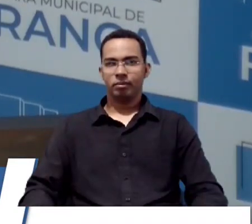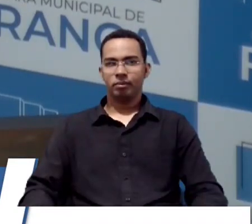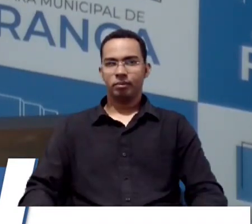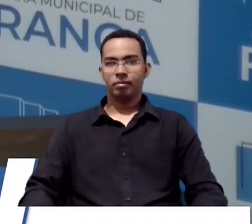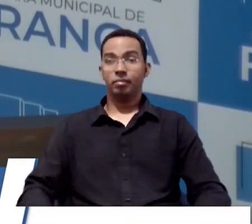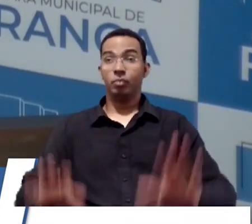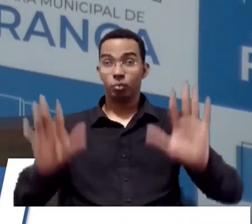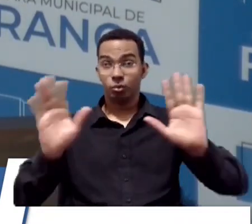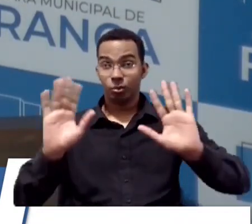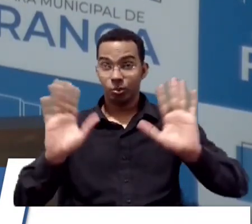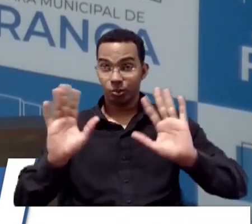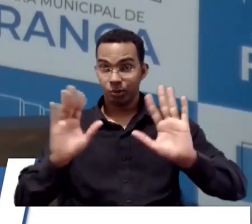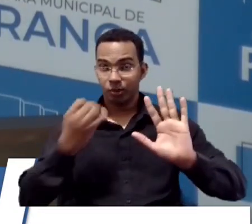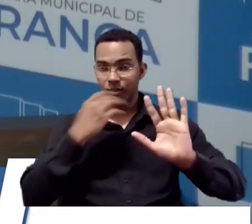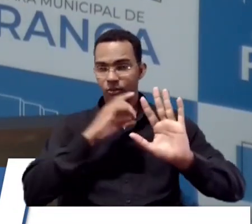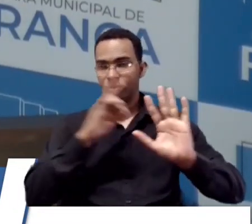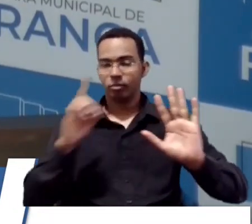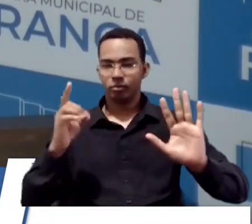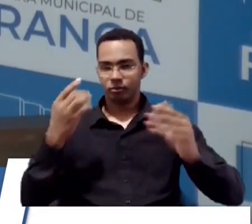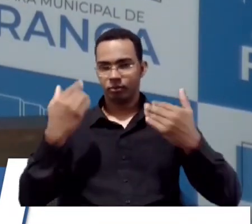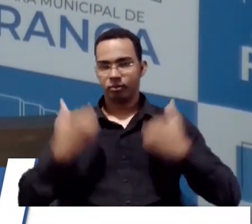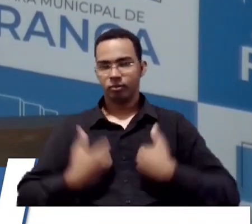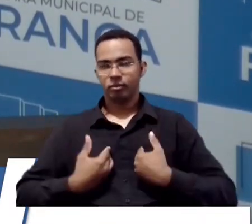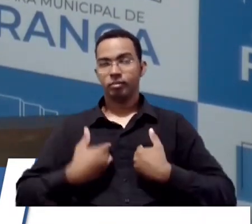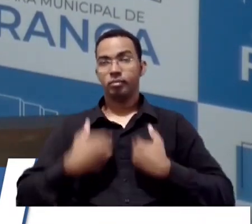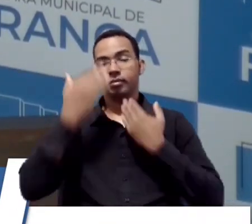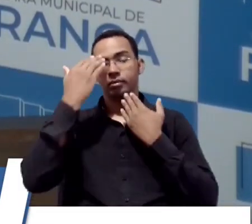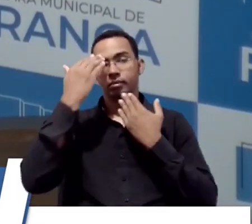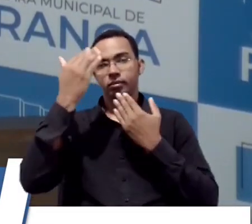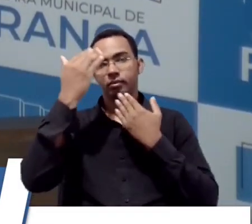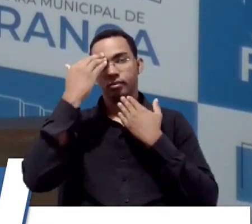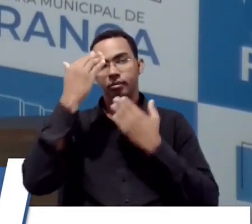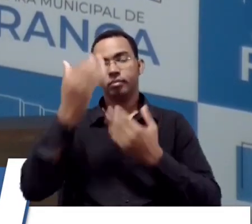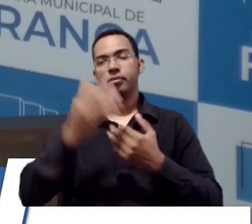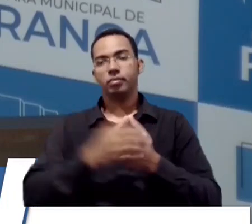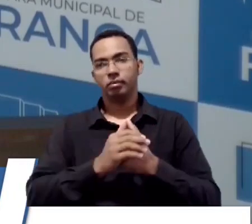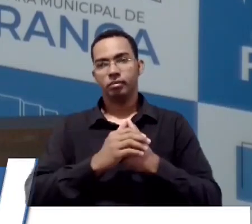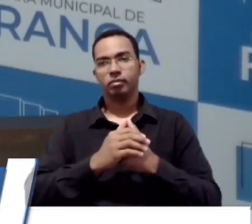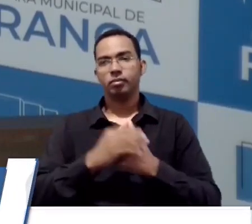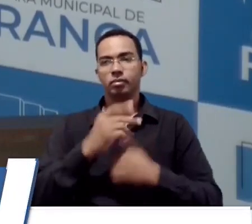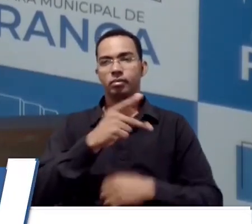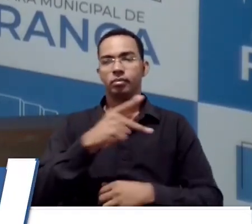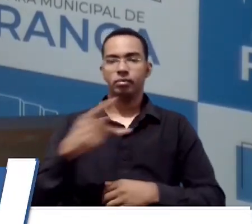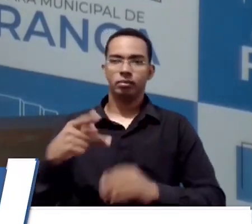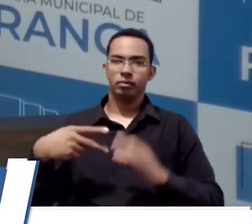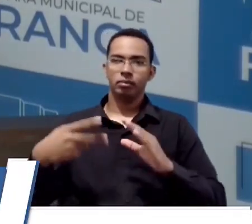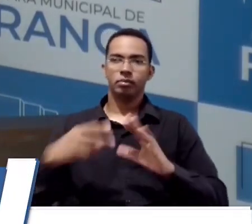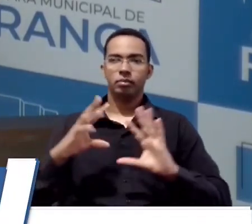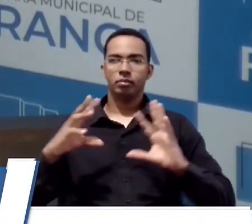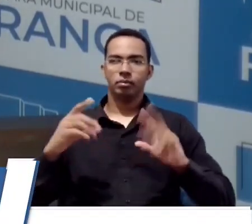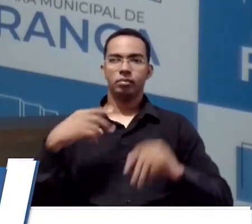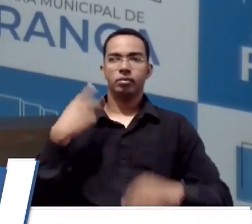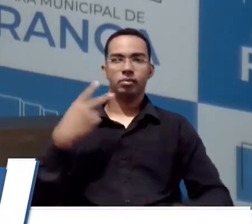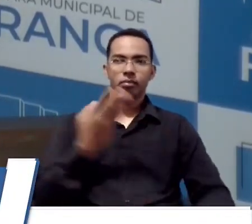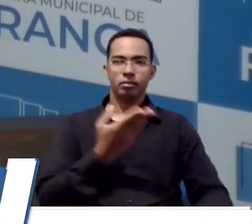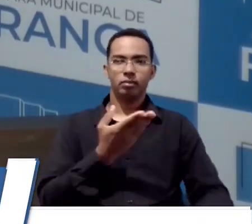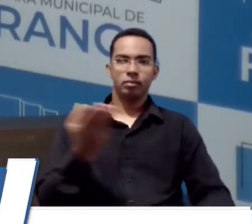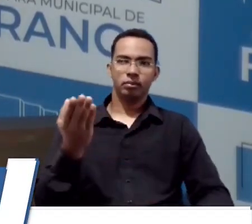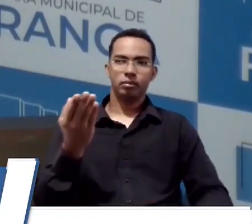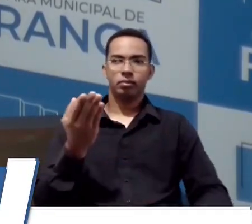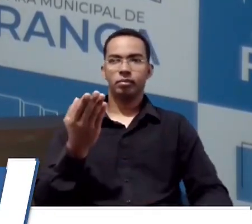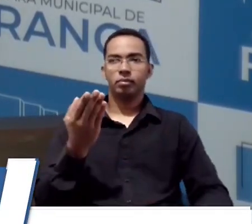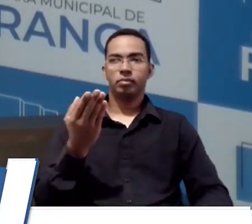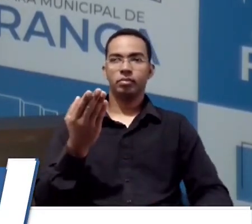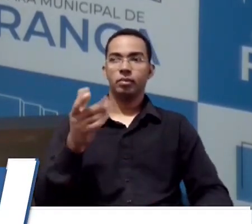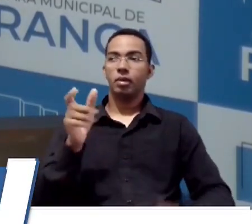Bom dia a todos. Eu quero agradecer aqui à presidência da Câmara, a todos os vereadores, aqueles